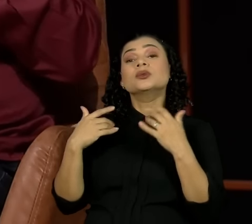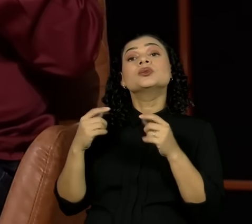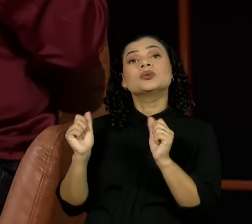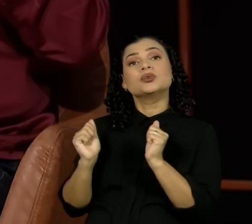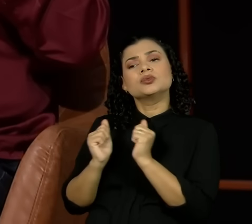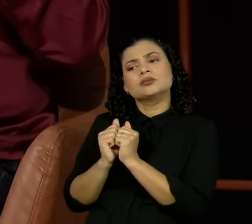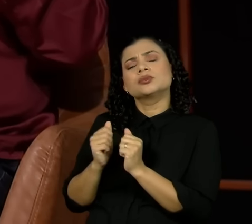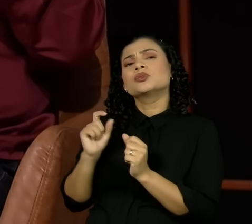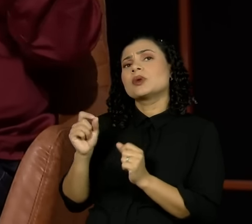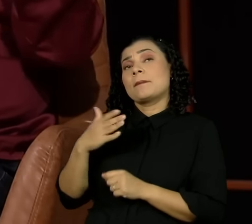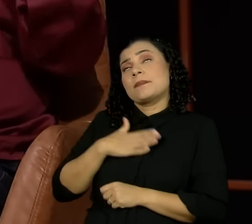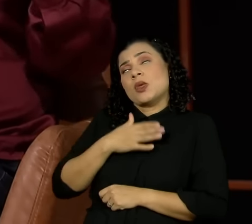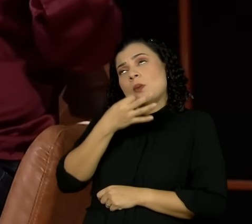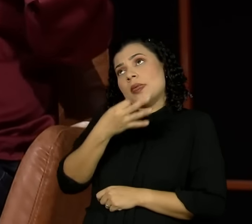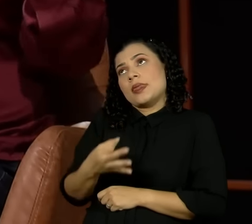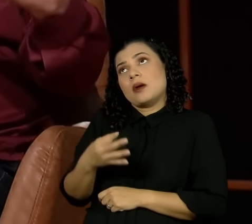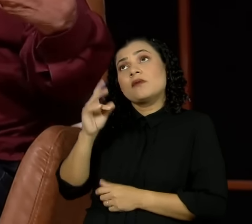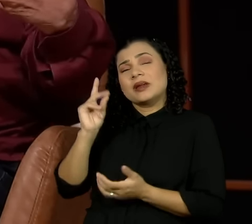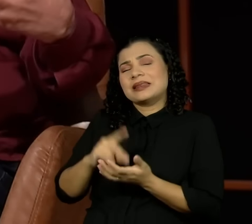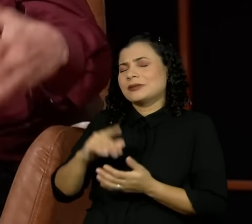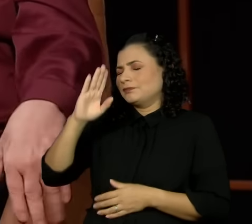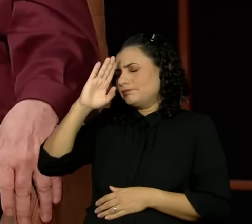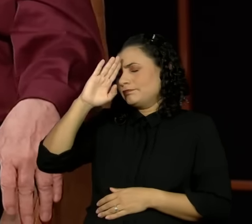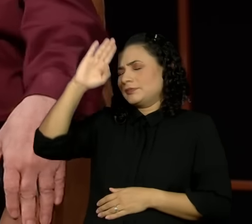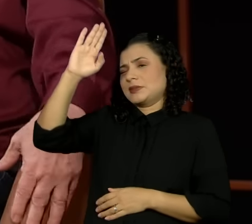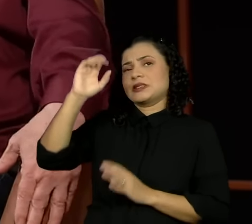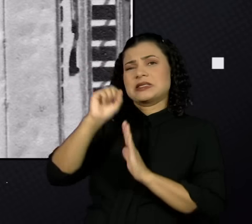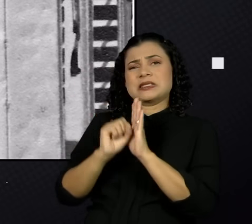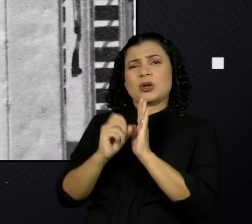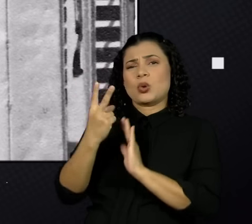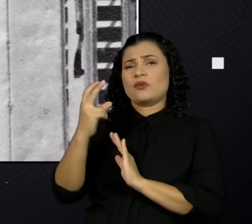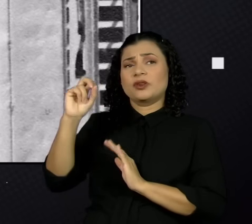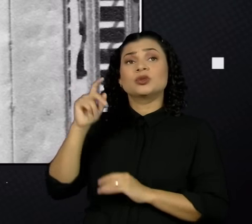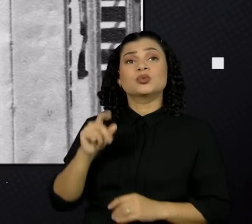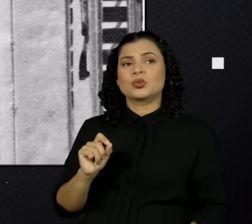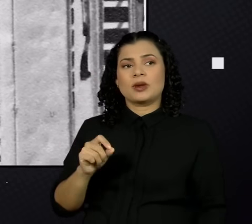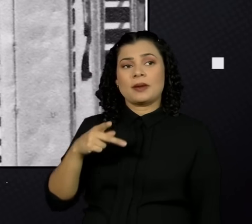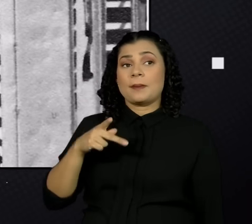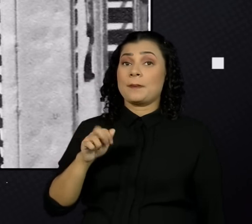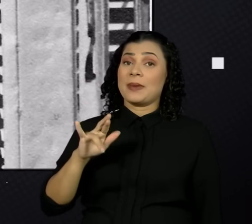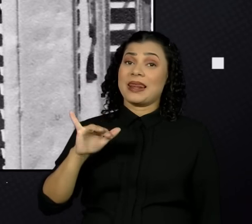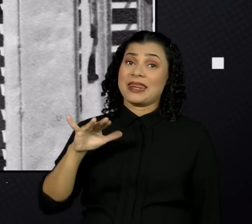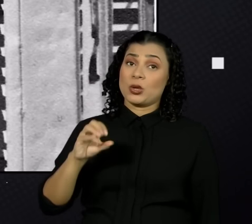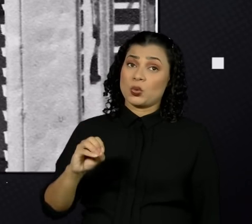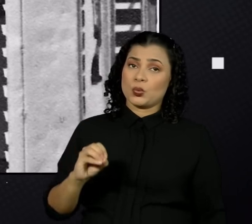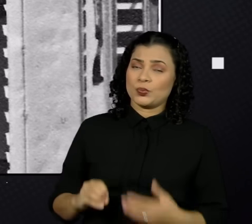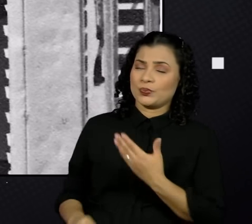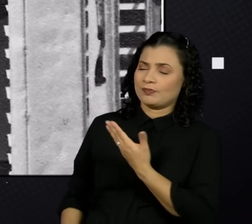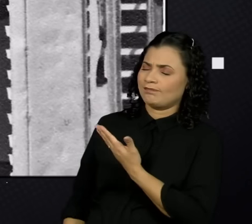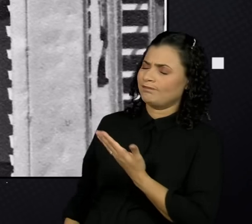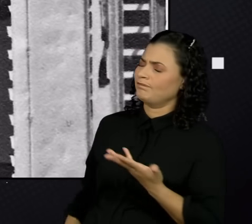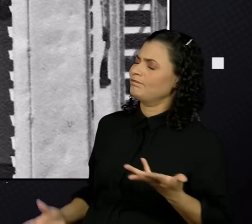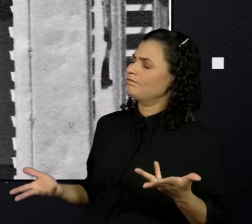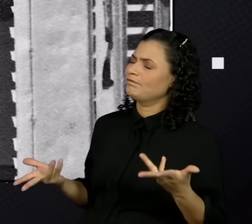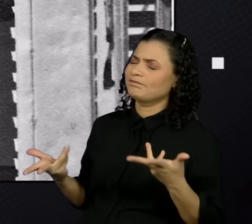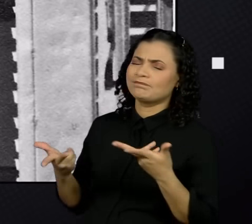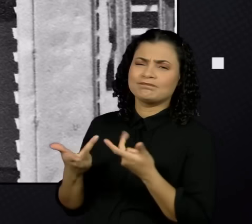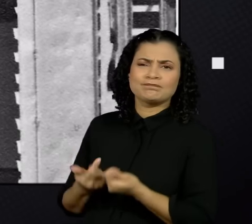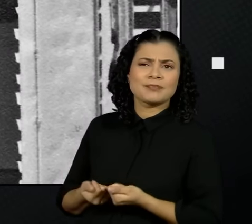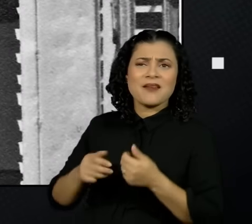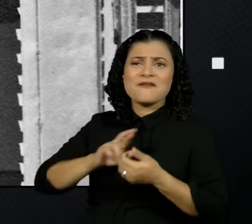na minha opinião, o maior dramaturgo do século XX, que é o Plínio Marcos. E trabalhei muitas peças com ele,